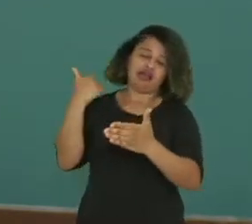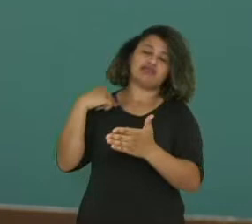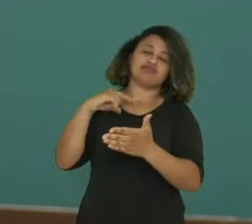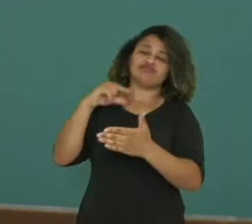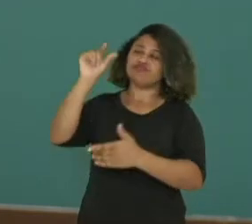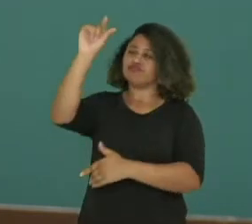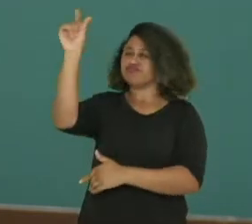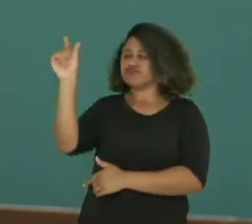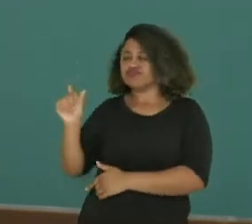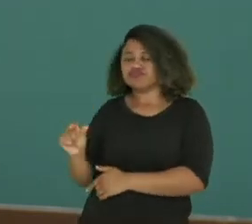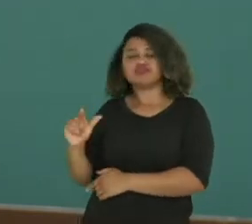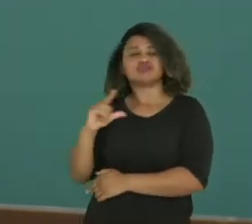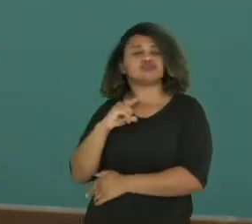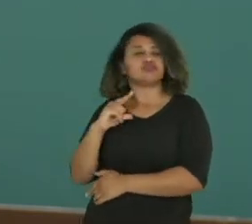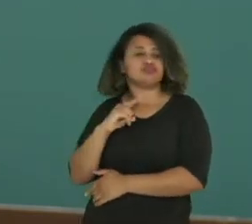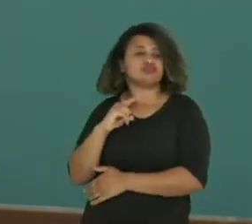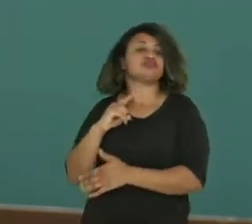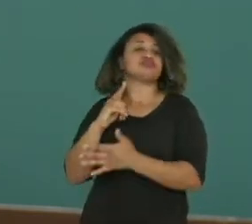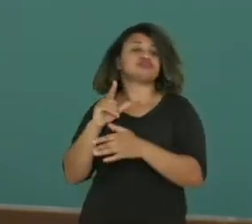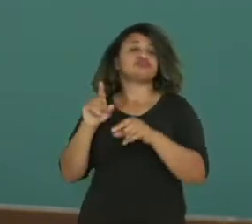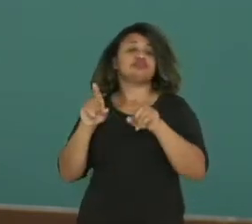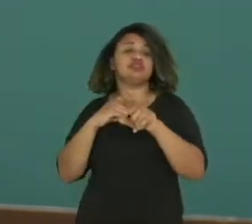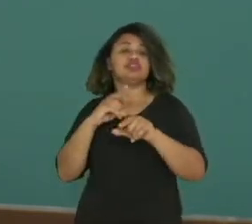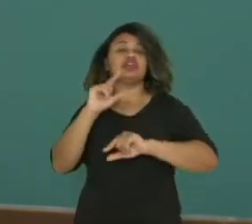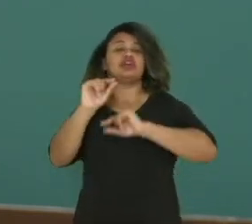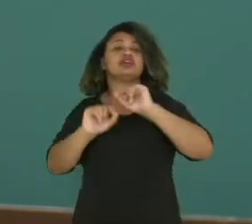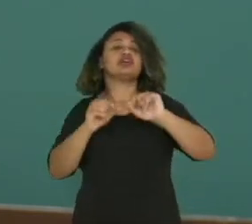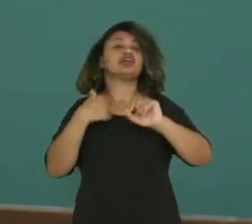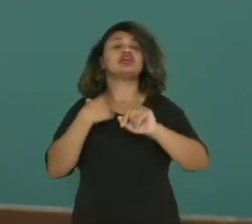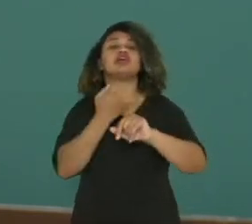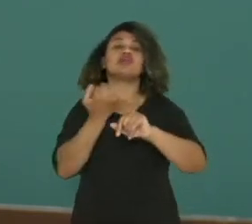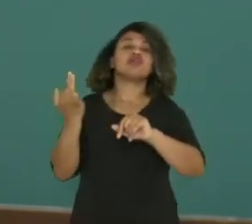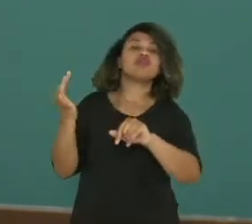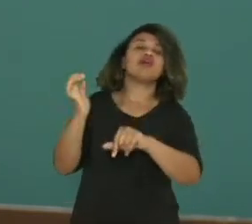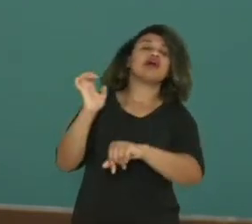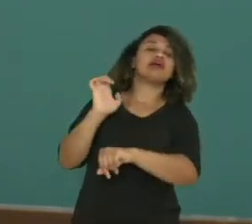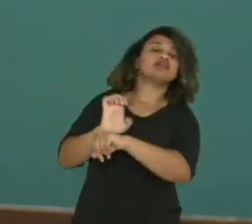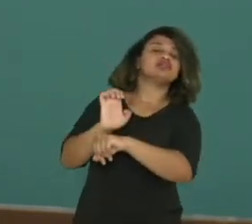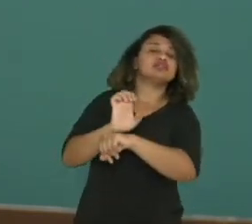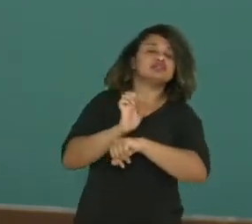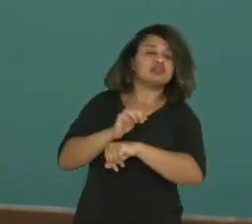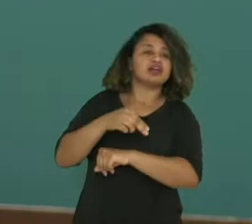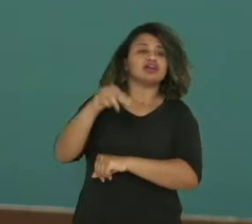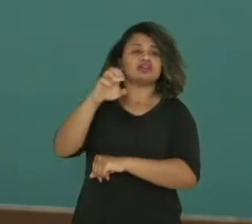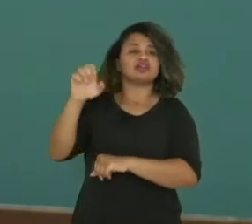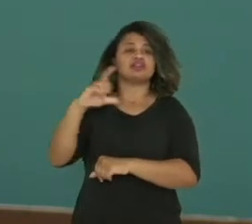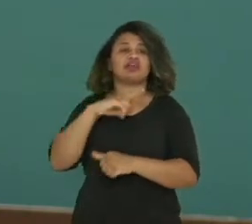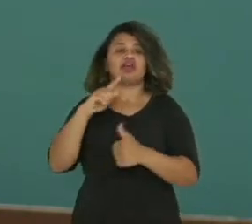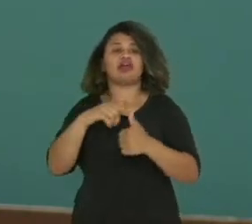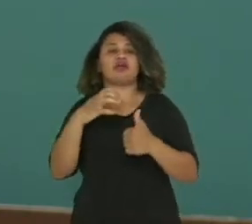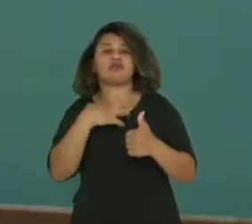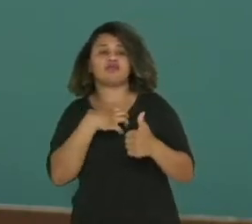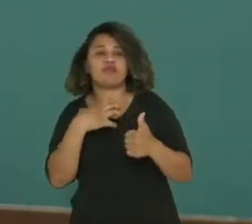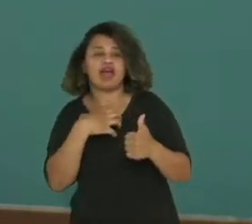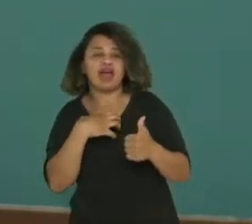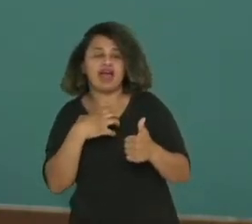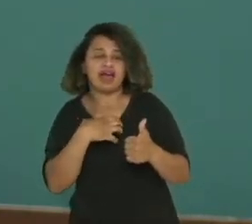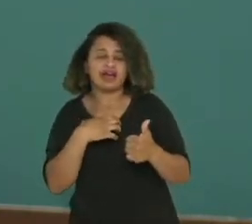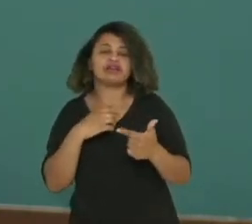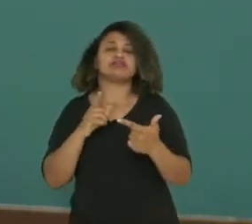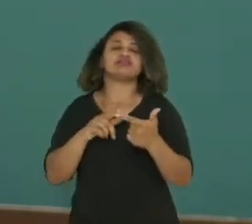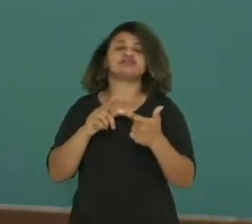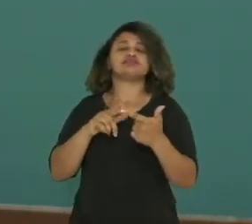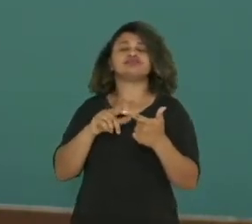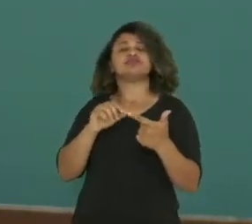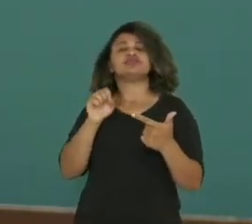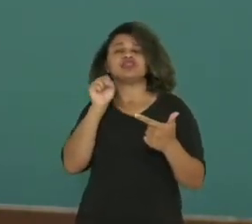essa parte ali. E envolve partes de quais estados do Nordeste? Da Bahia,